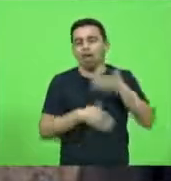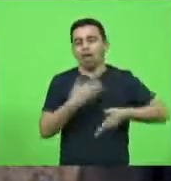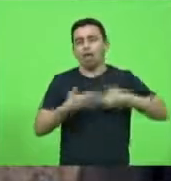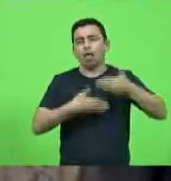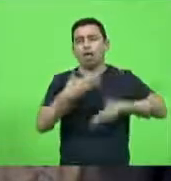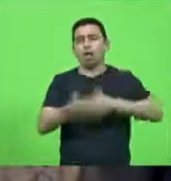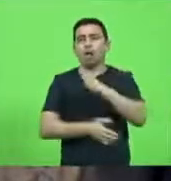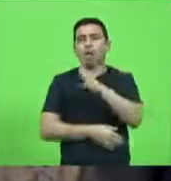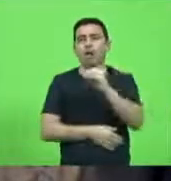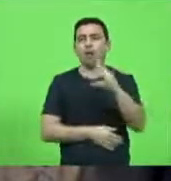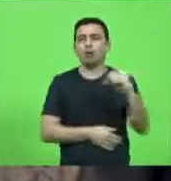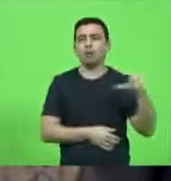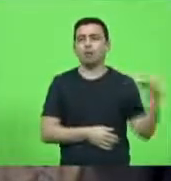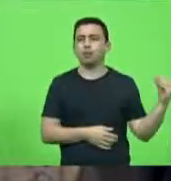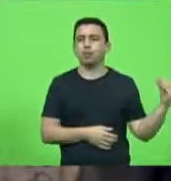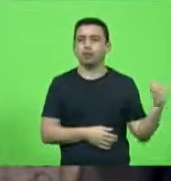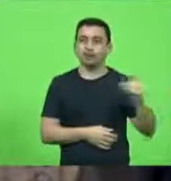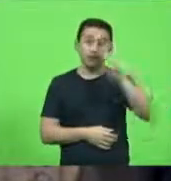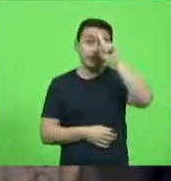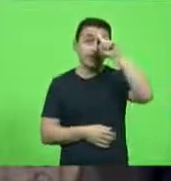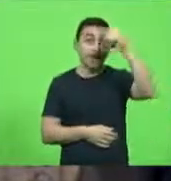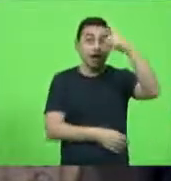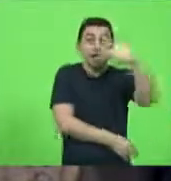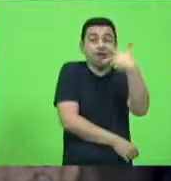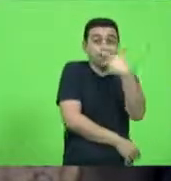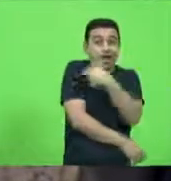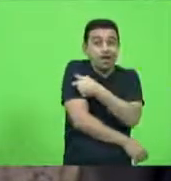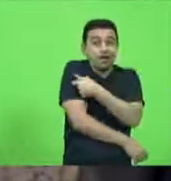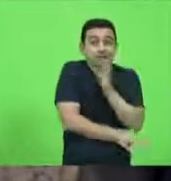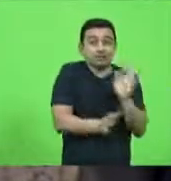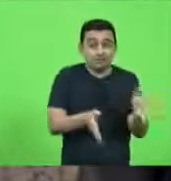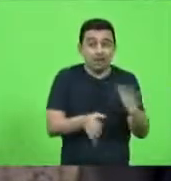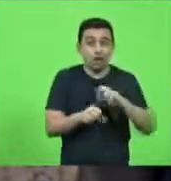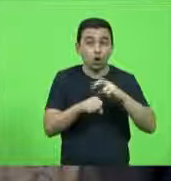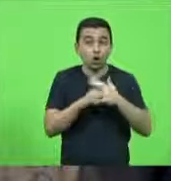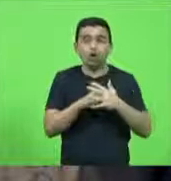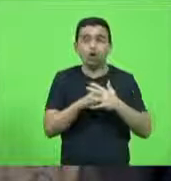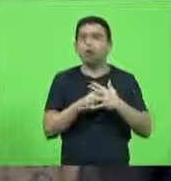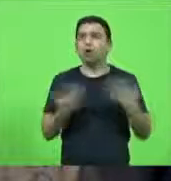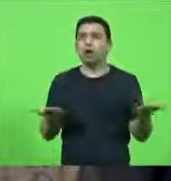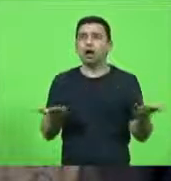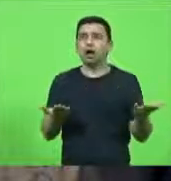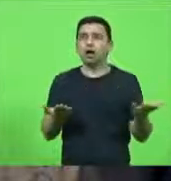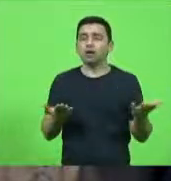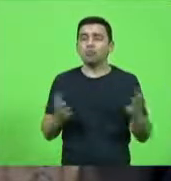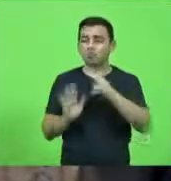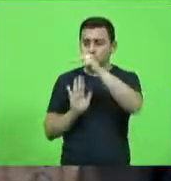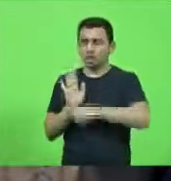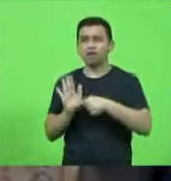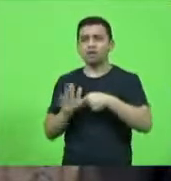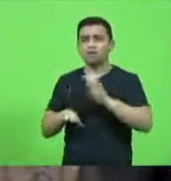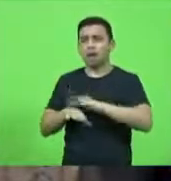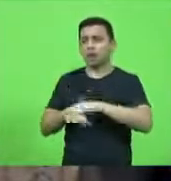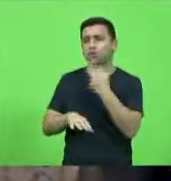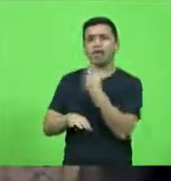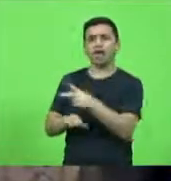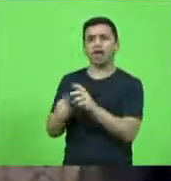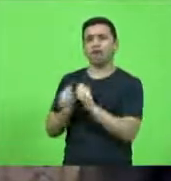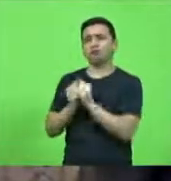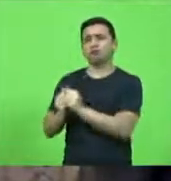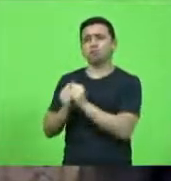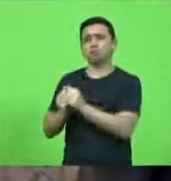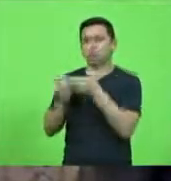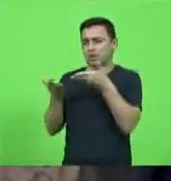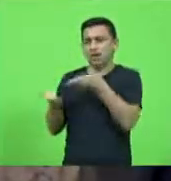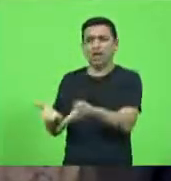projeto. Inventaram uma vacina e o projeto não saiu das mãos da deputada Luciane Carminati ainda. Isso não